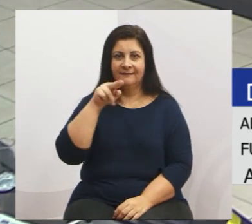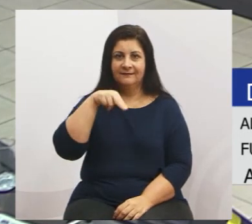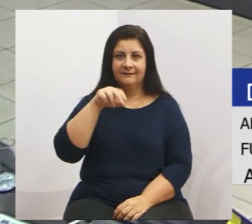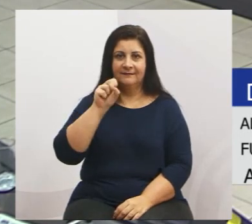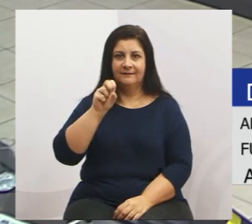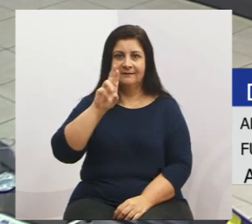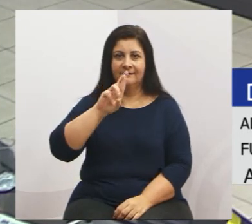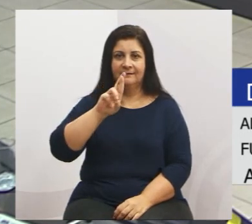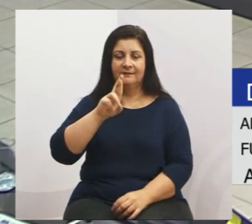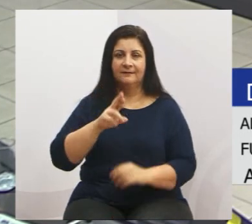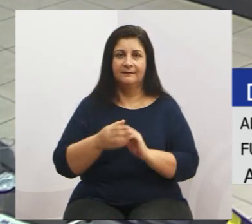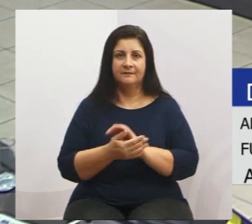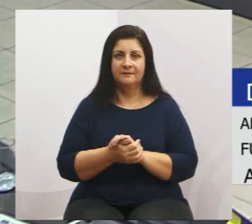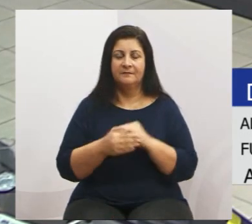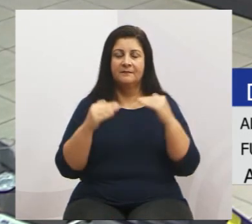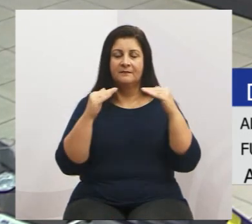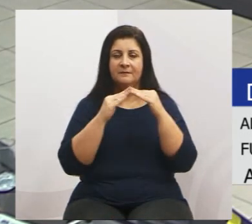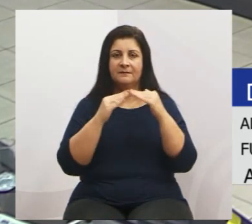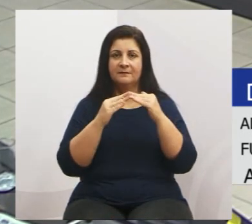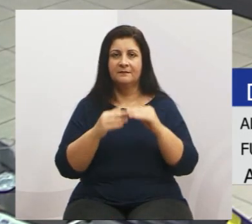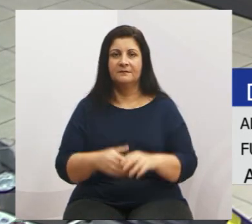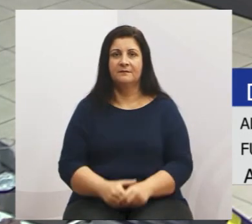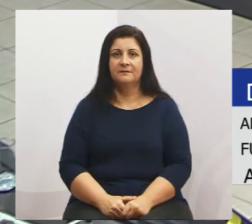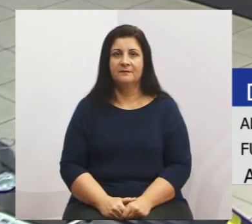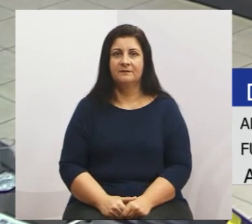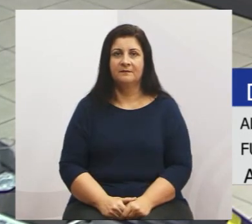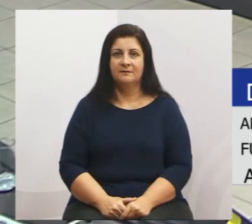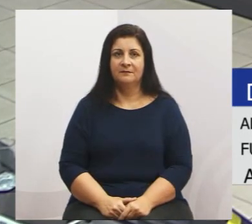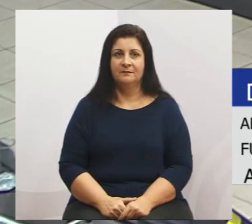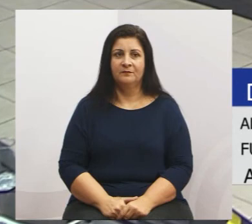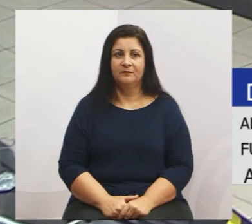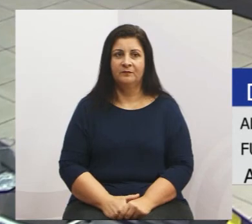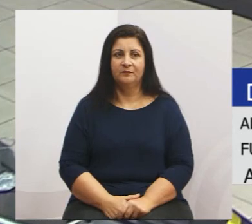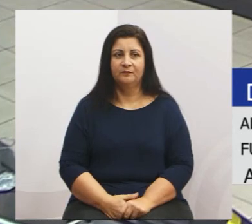Madureira? Eu voto favorável.